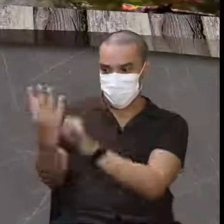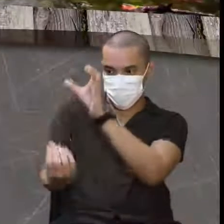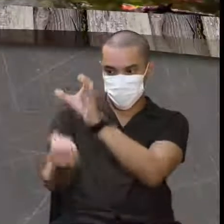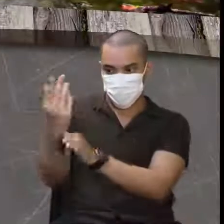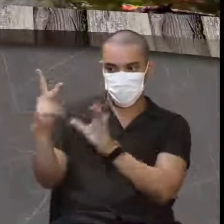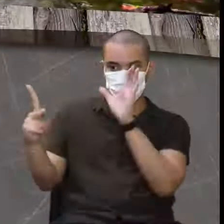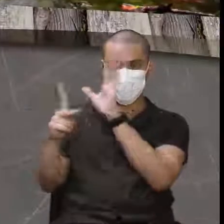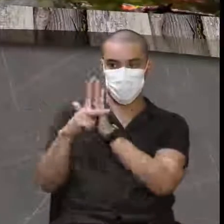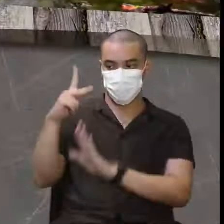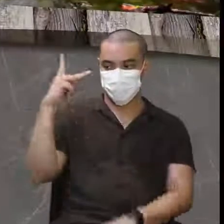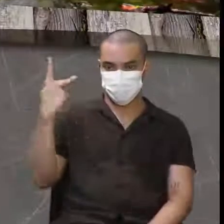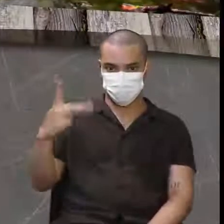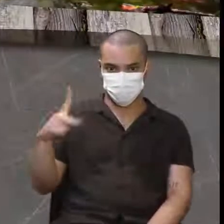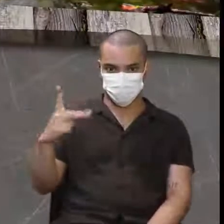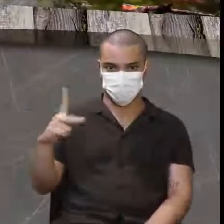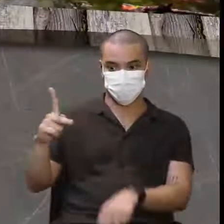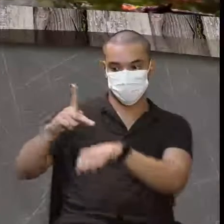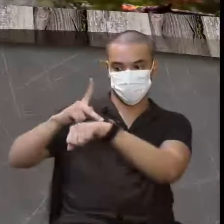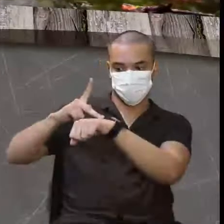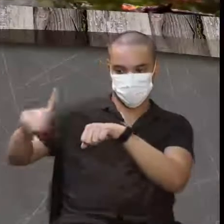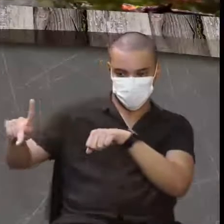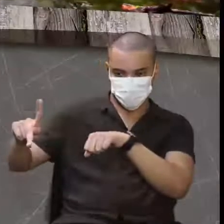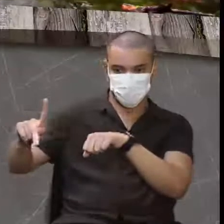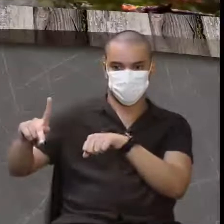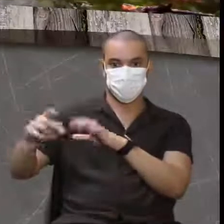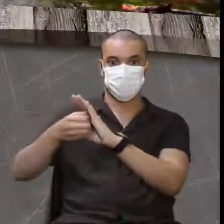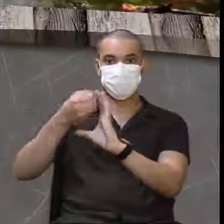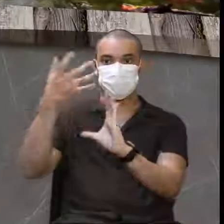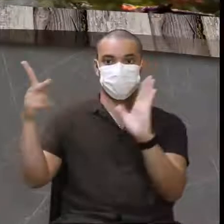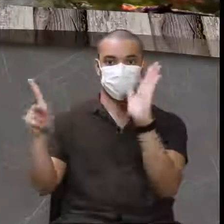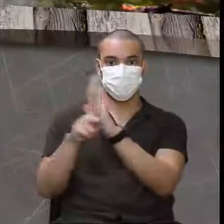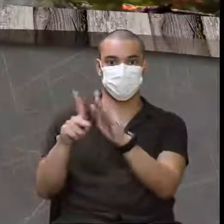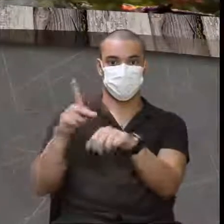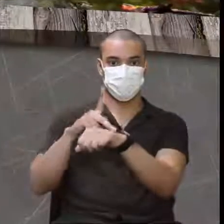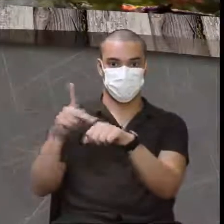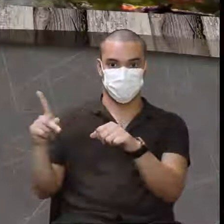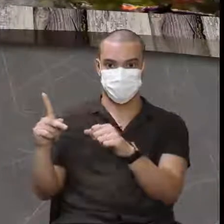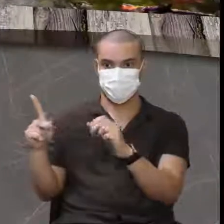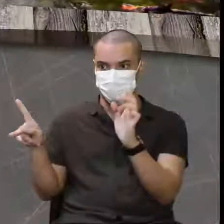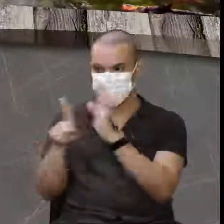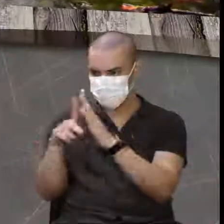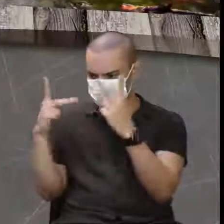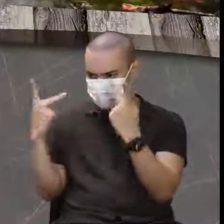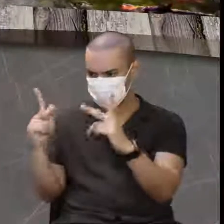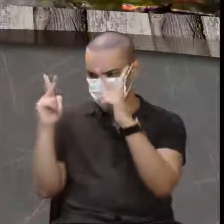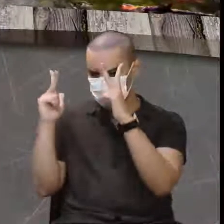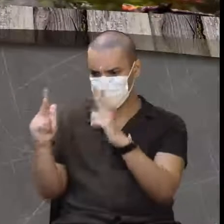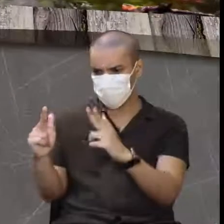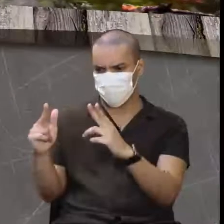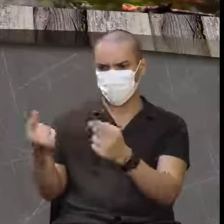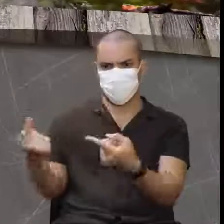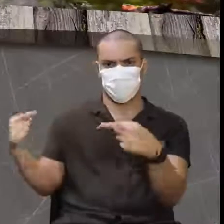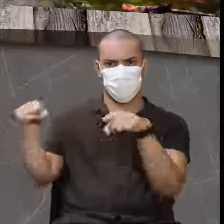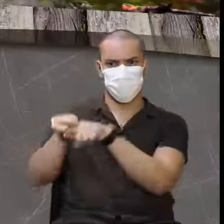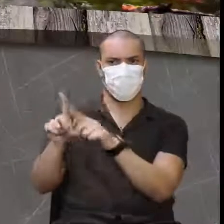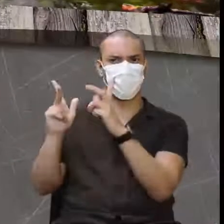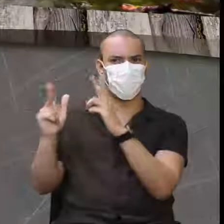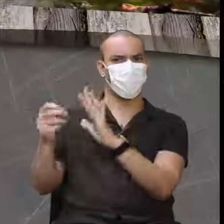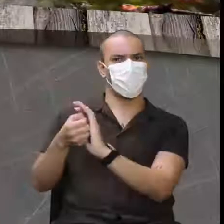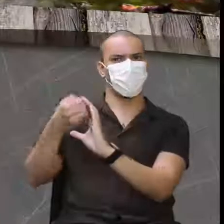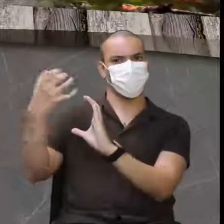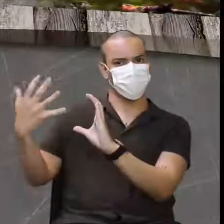as espécies puras, com características puras, ou seja, todos os descendentes vão apresentar a mesma